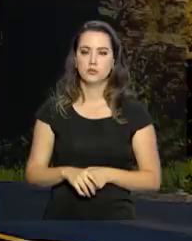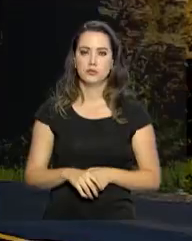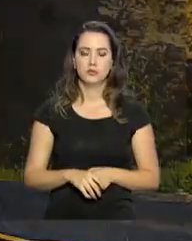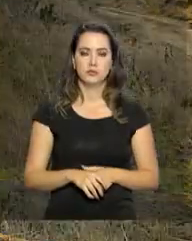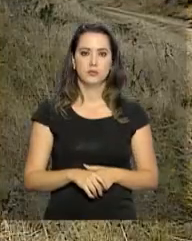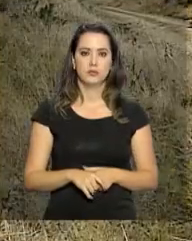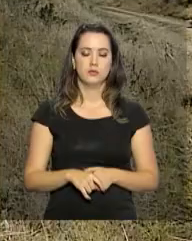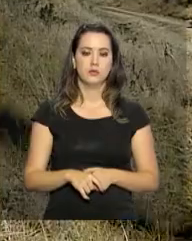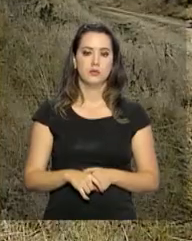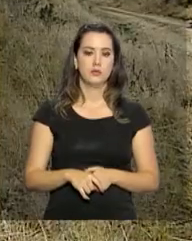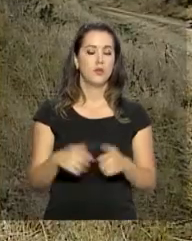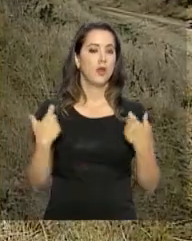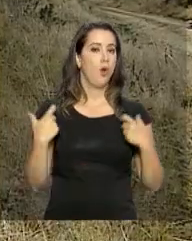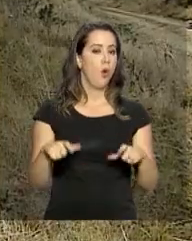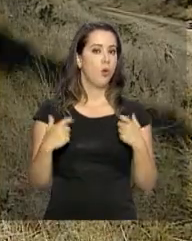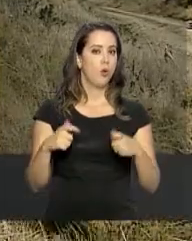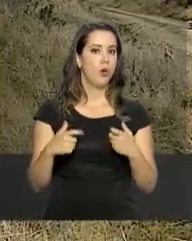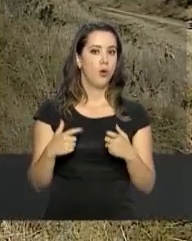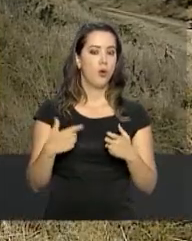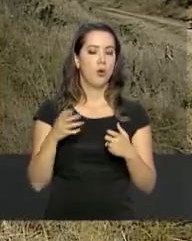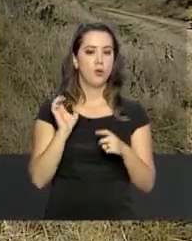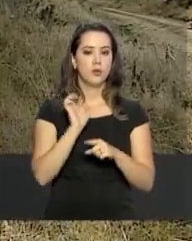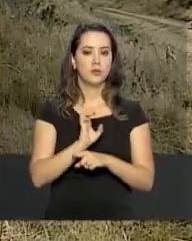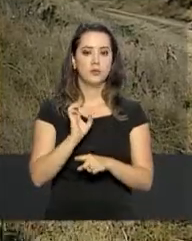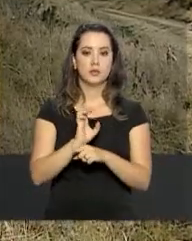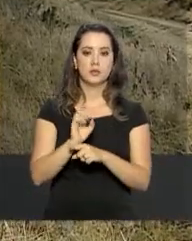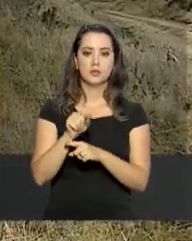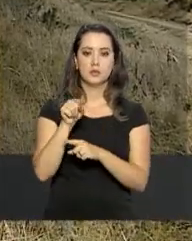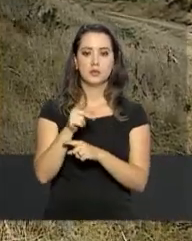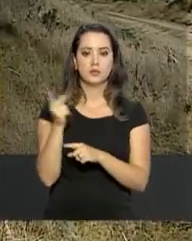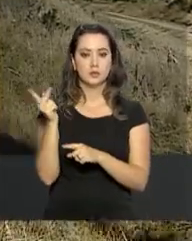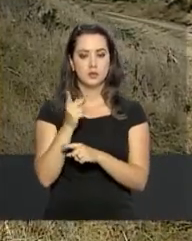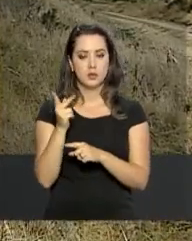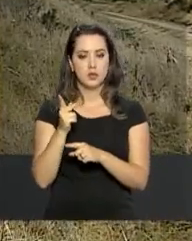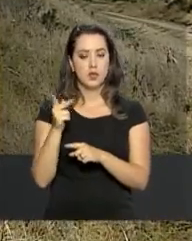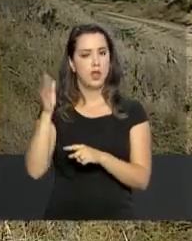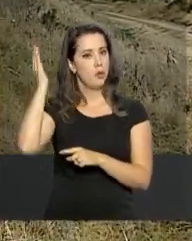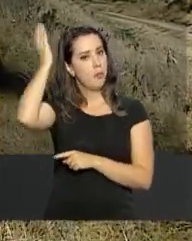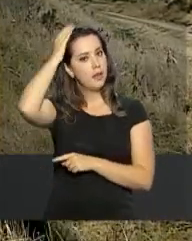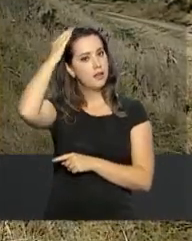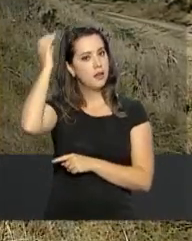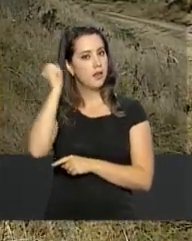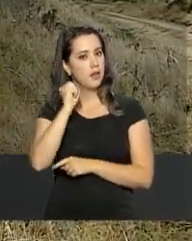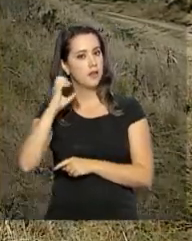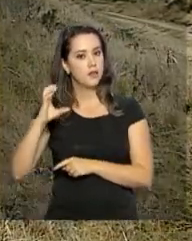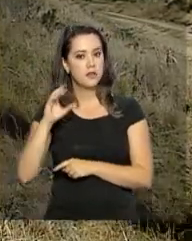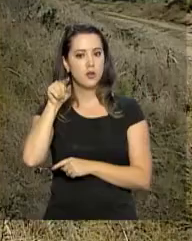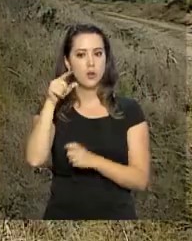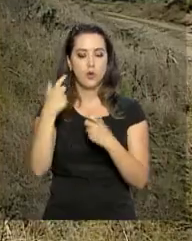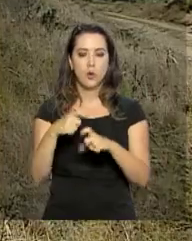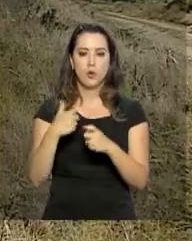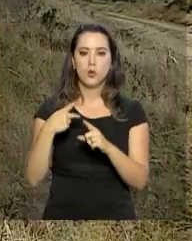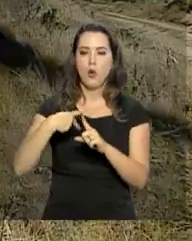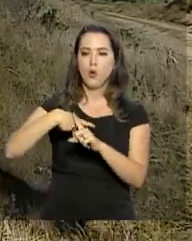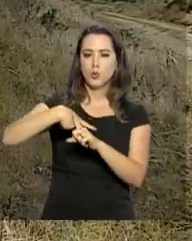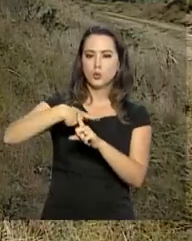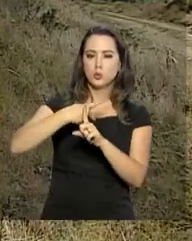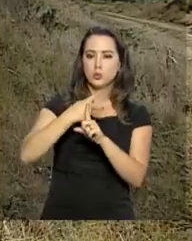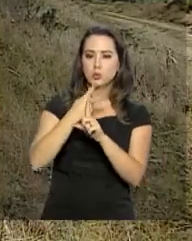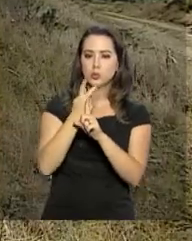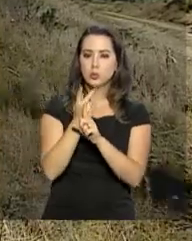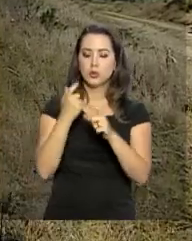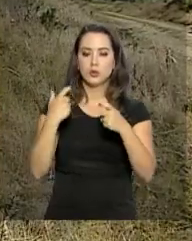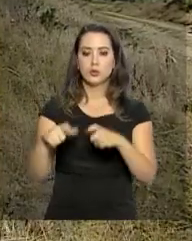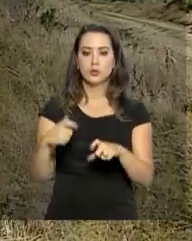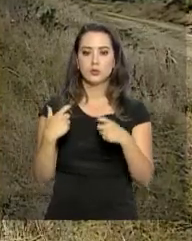a região entre os estados do paraná e santa catarina está se tornando um pólo de geração de energia eólica a